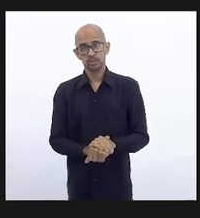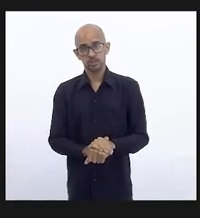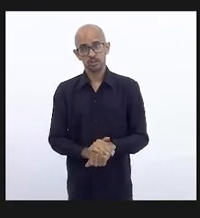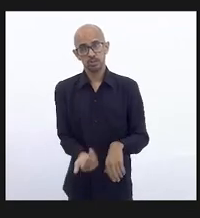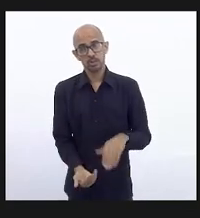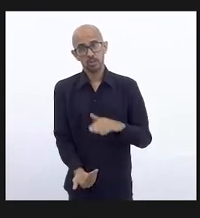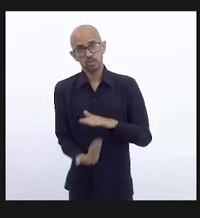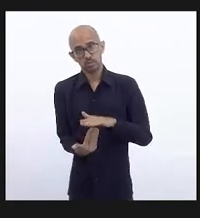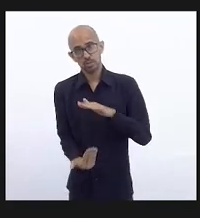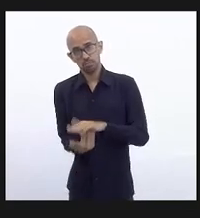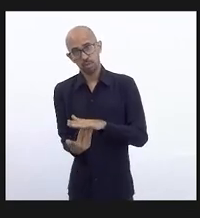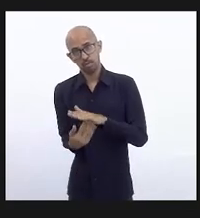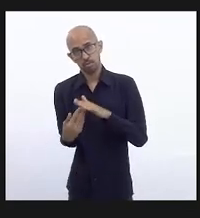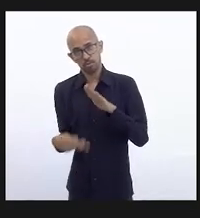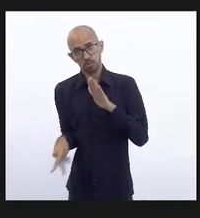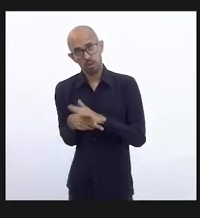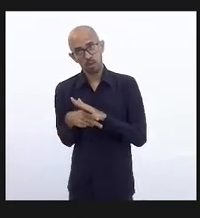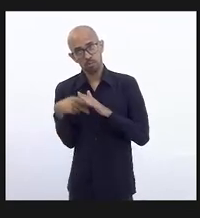limitações. Então,